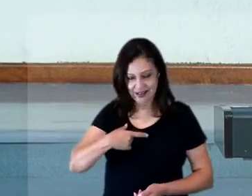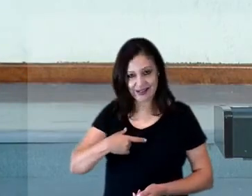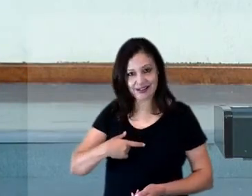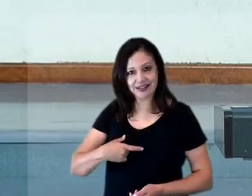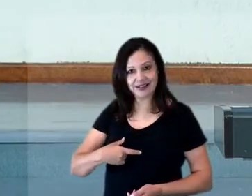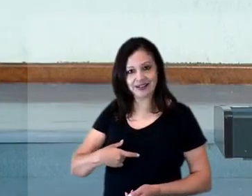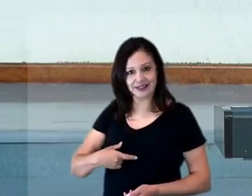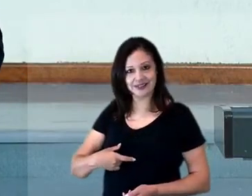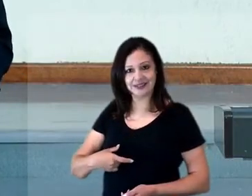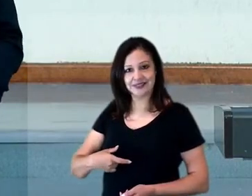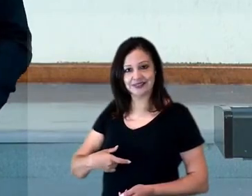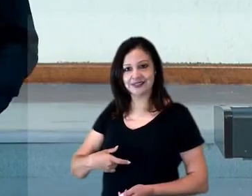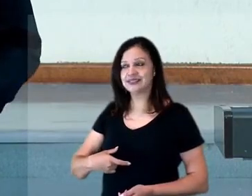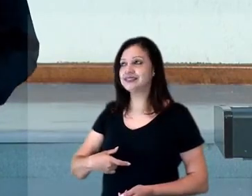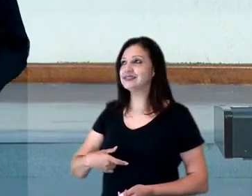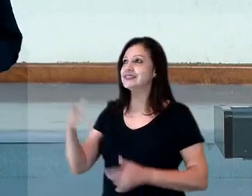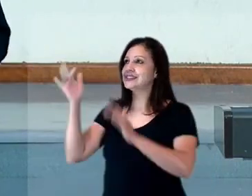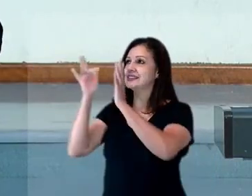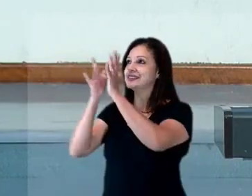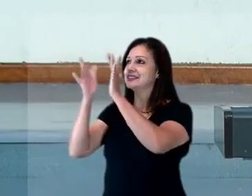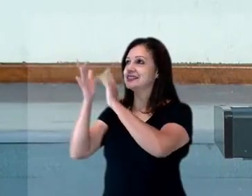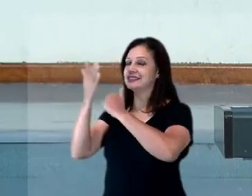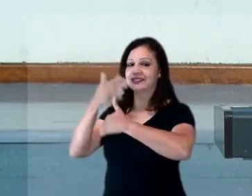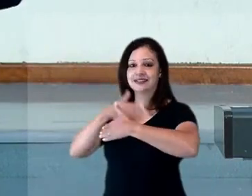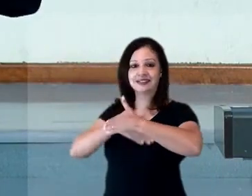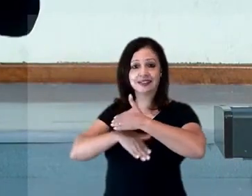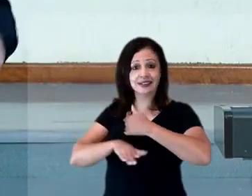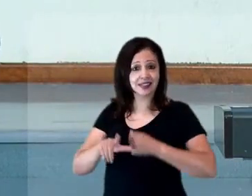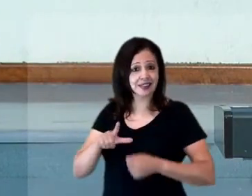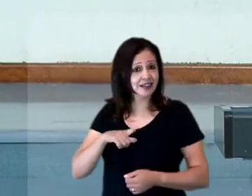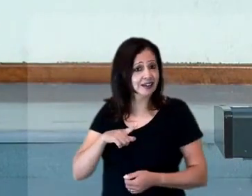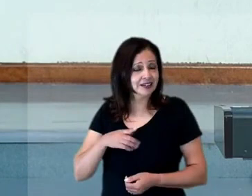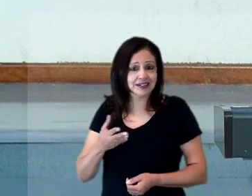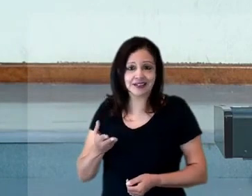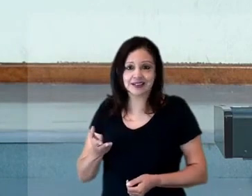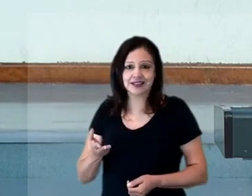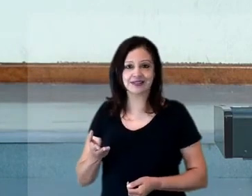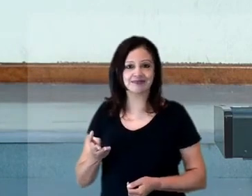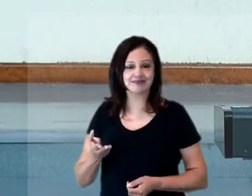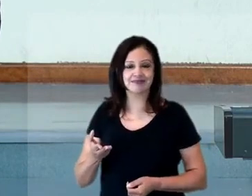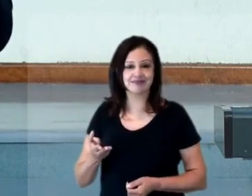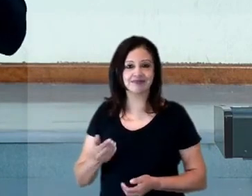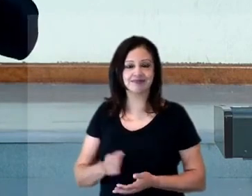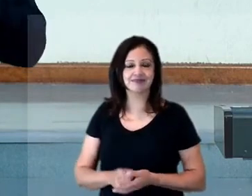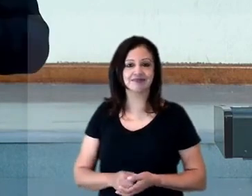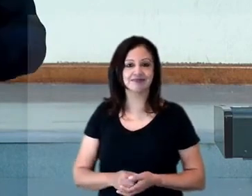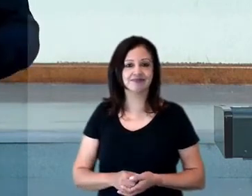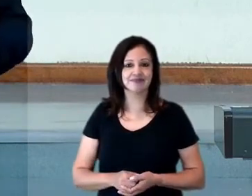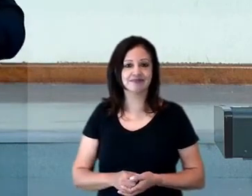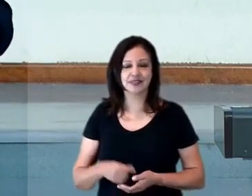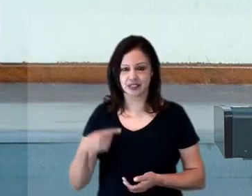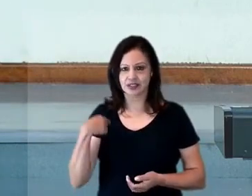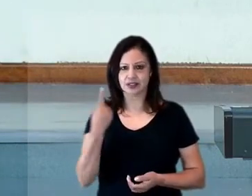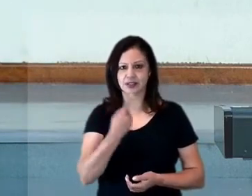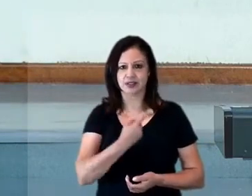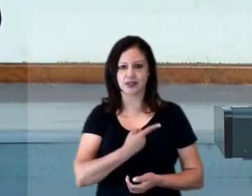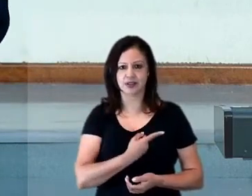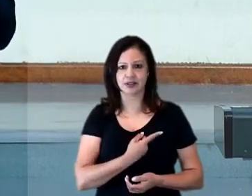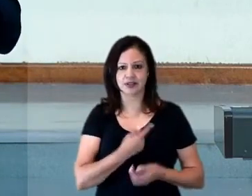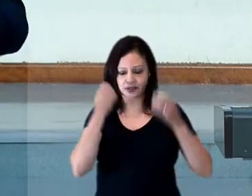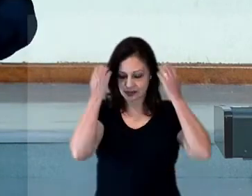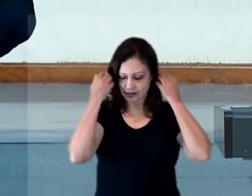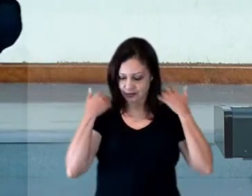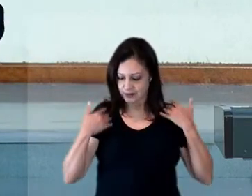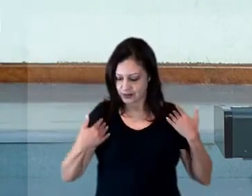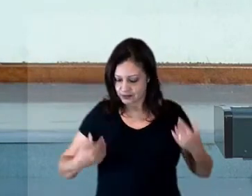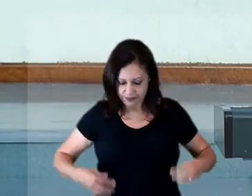na linha que, se fizermos todas as outras coisas, se vestirmos